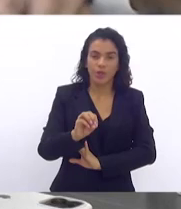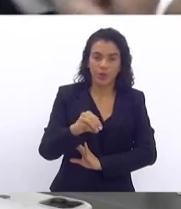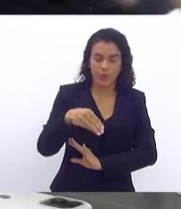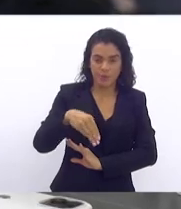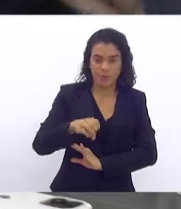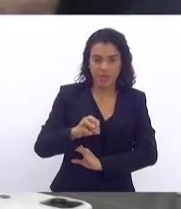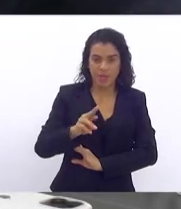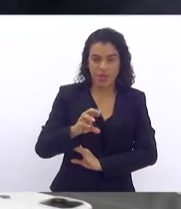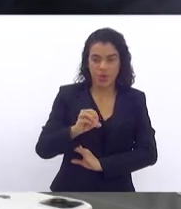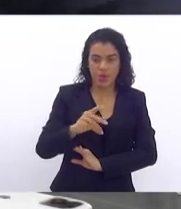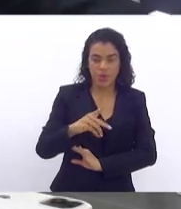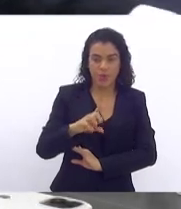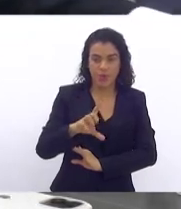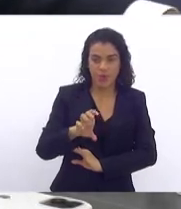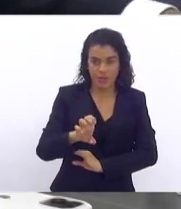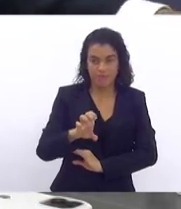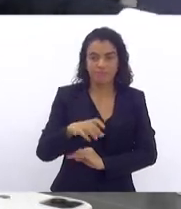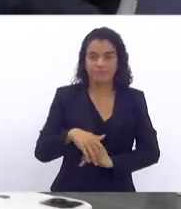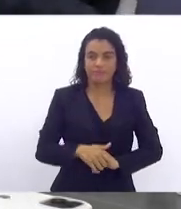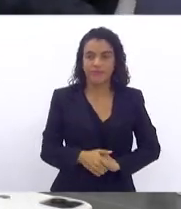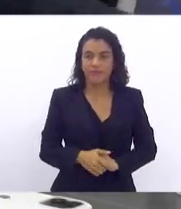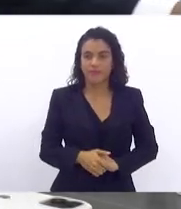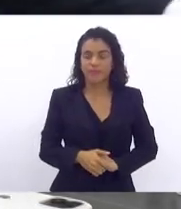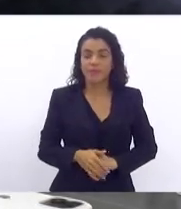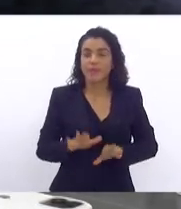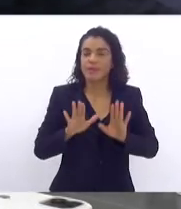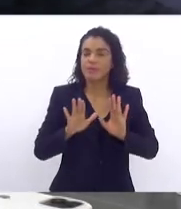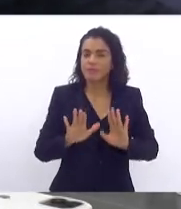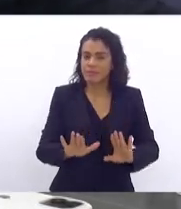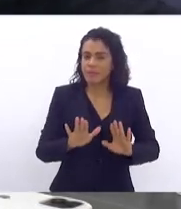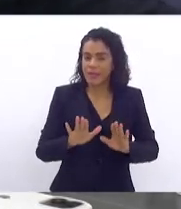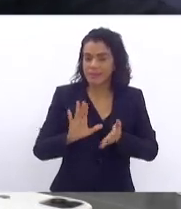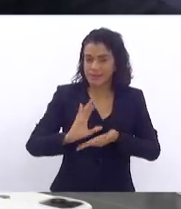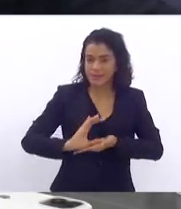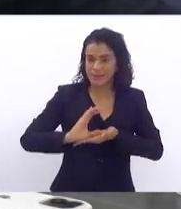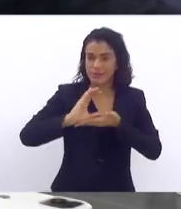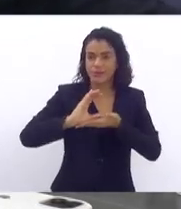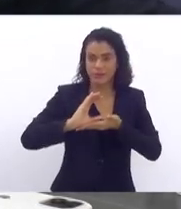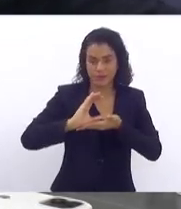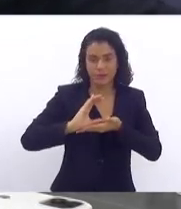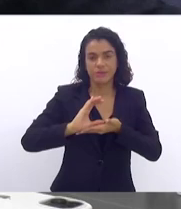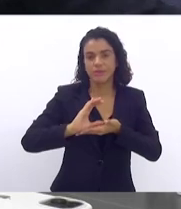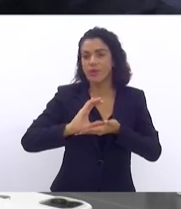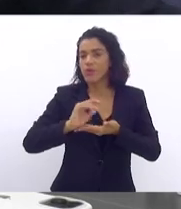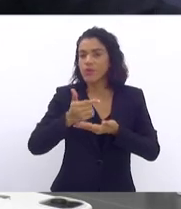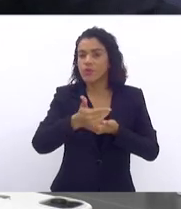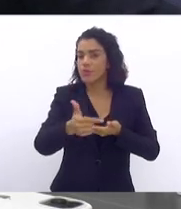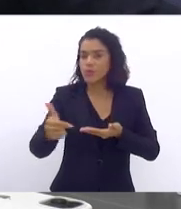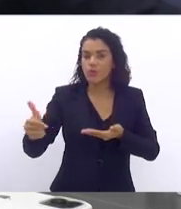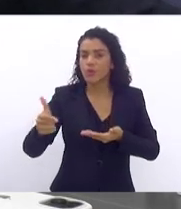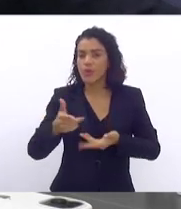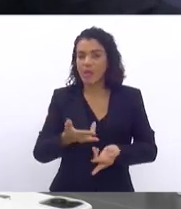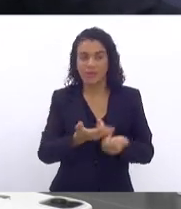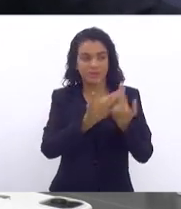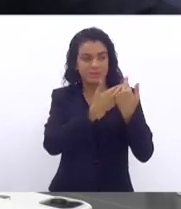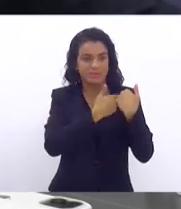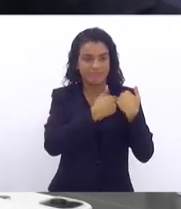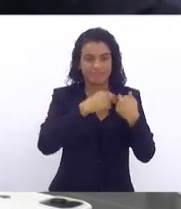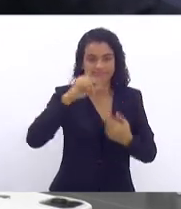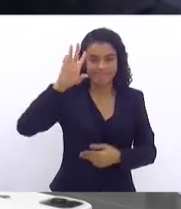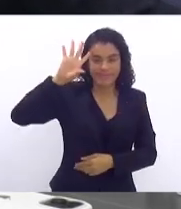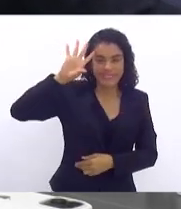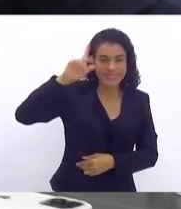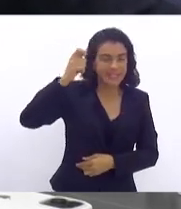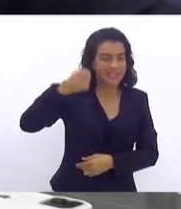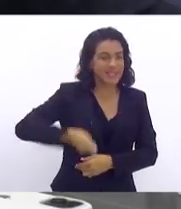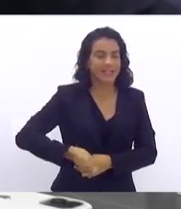né? Que fazem parte da região metropolitana, melhor. Só que esse conselho, ele não tem o condão de determinar o